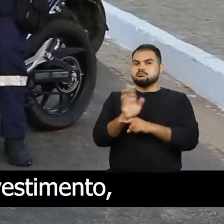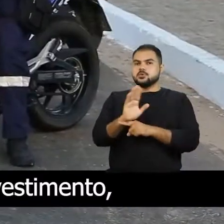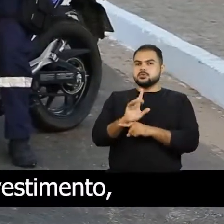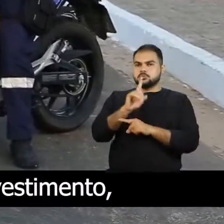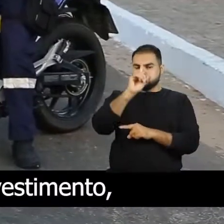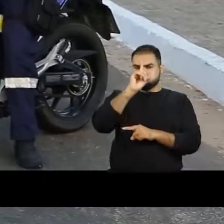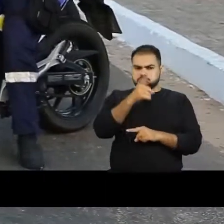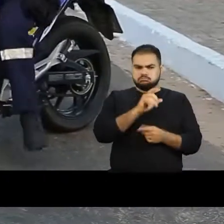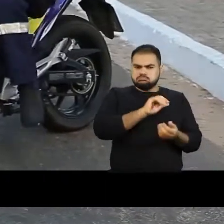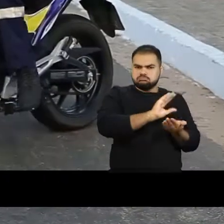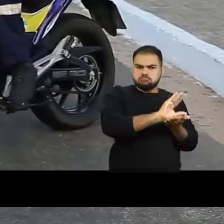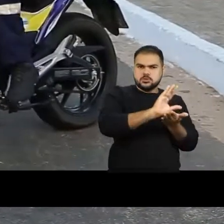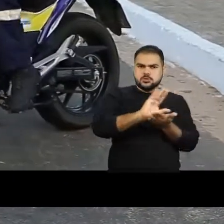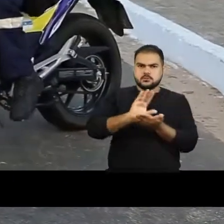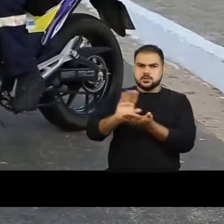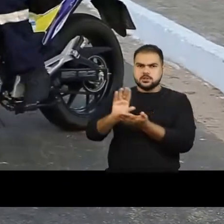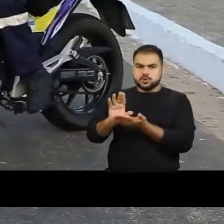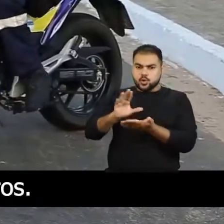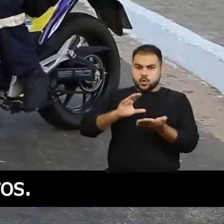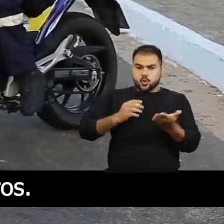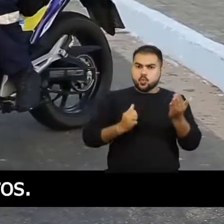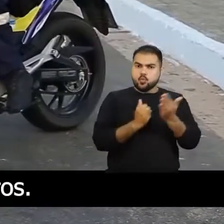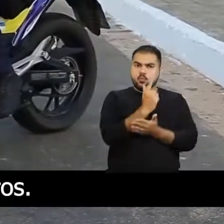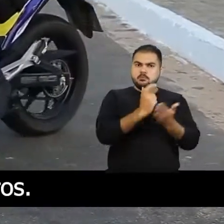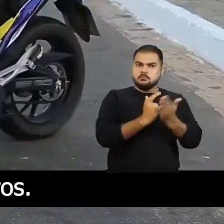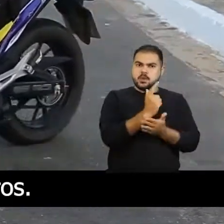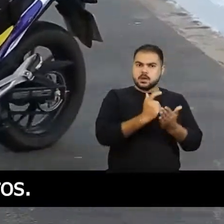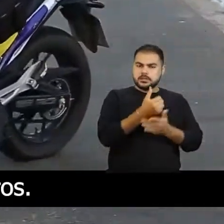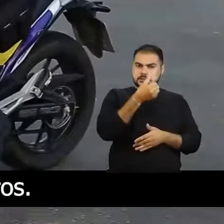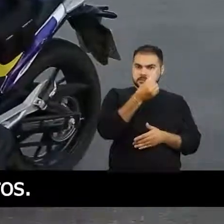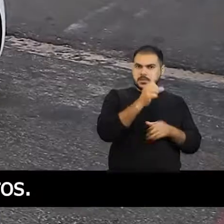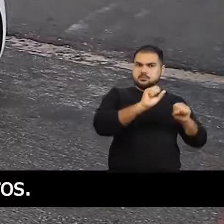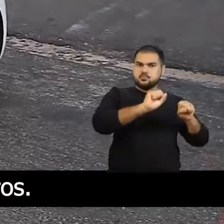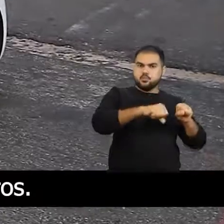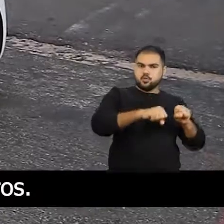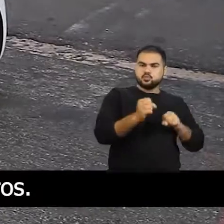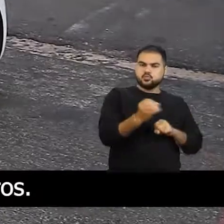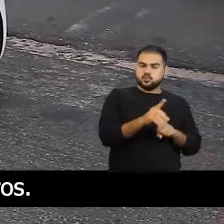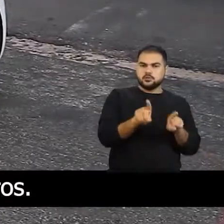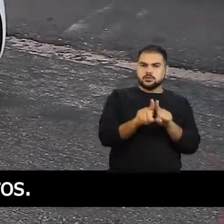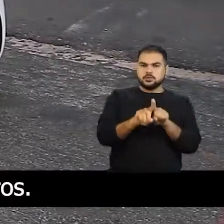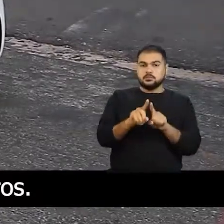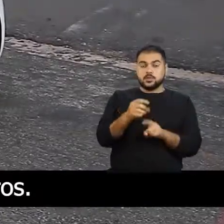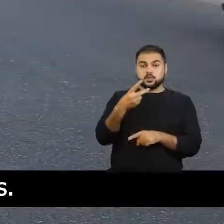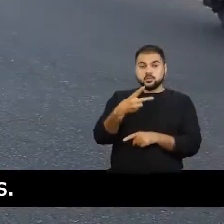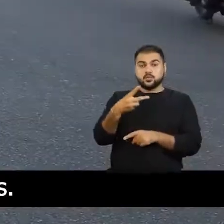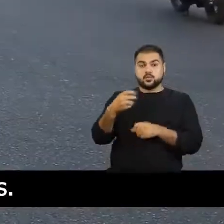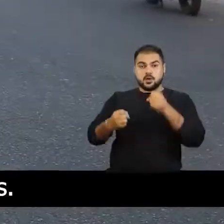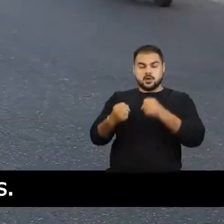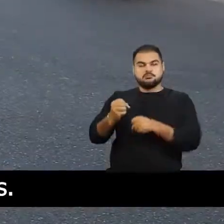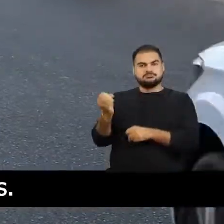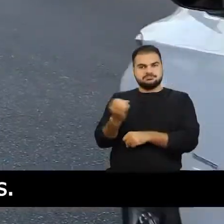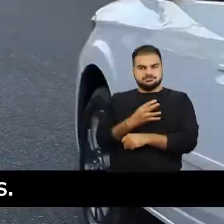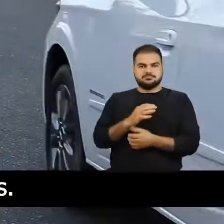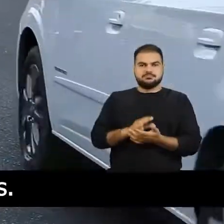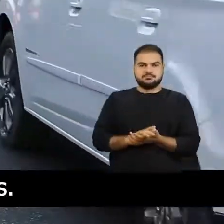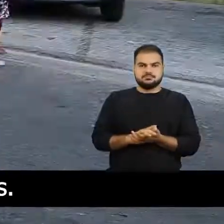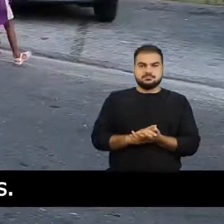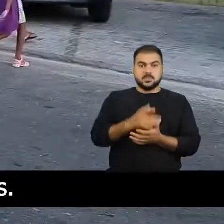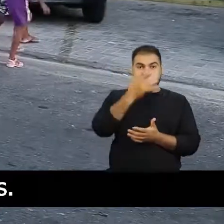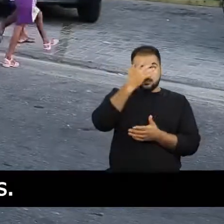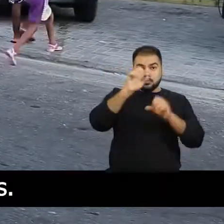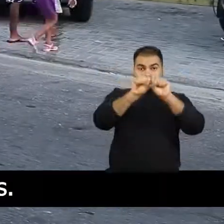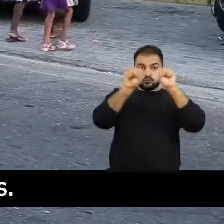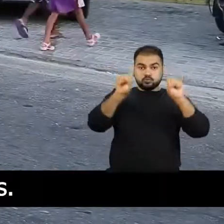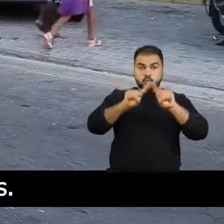amplo investimento, que resultou na aquisição de 6 novas motocicletas e 2 novos carros. O efetivo atualmente conta